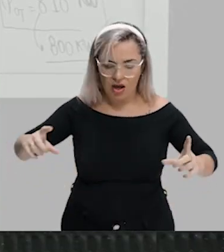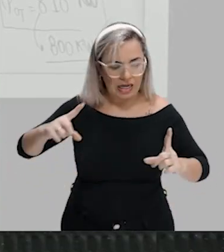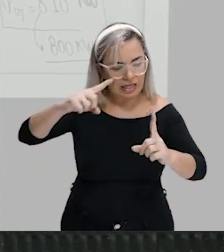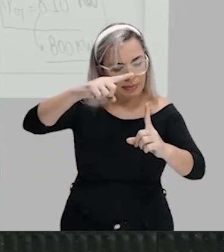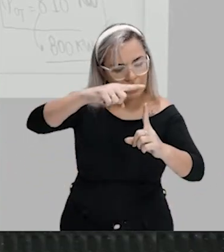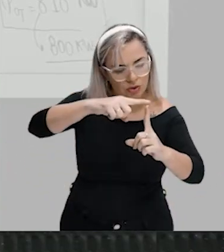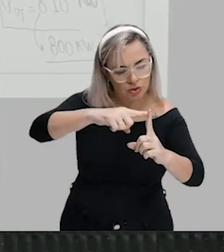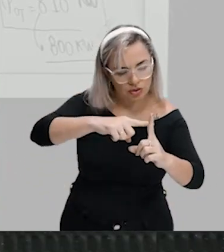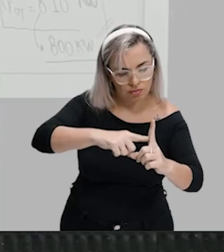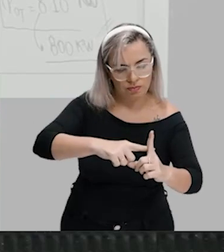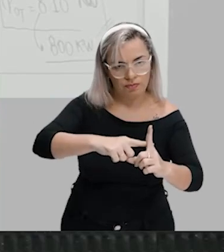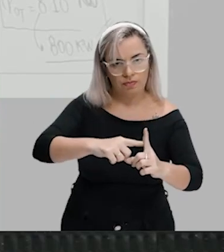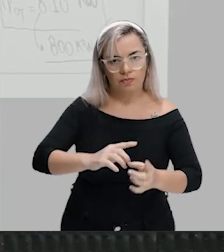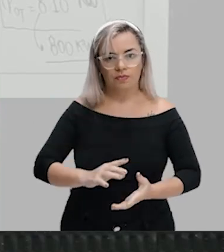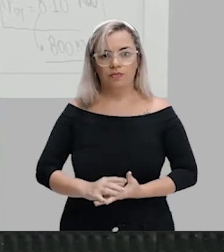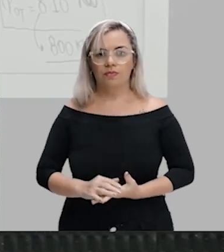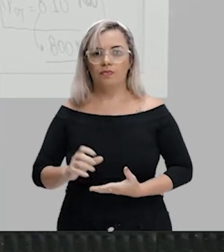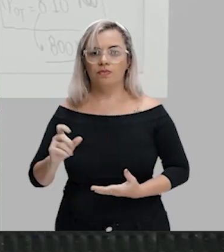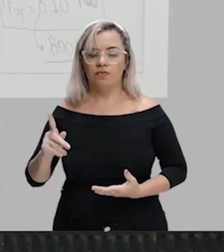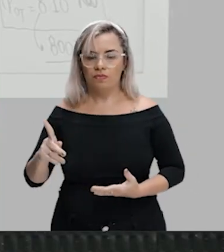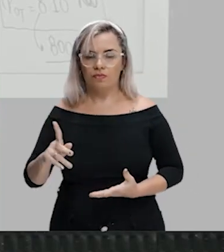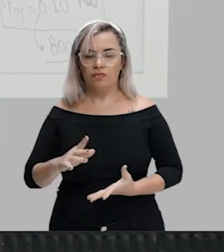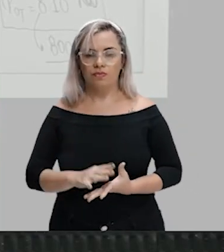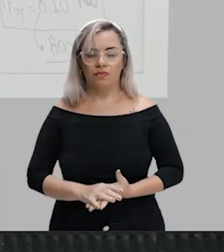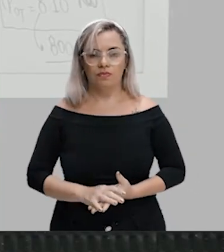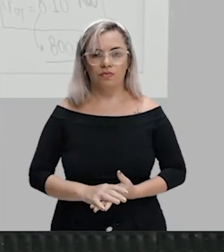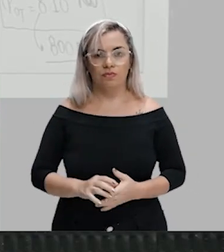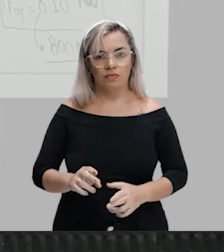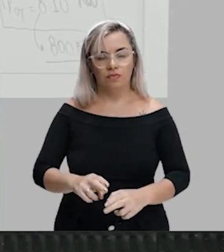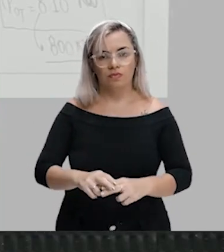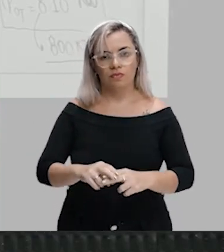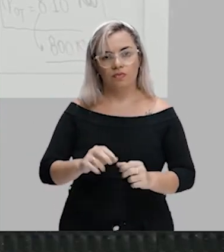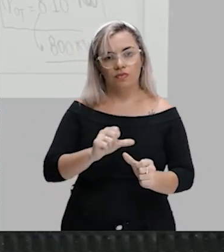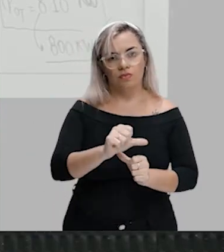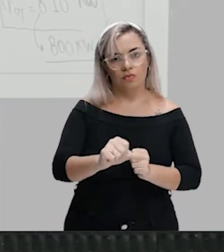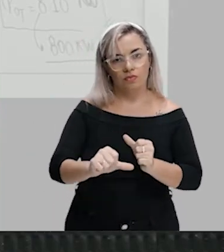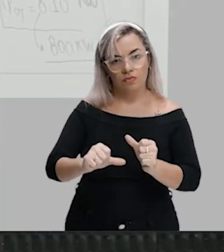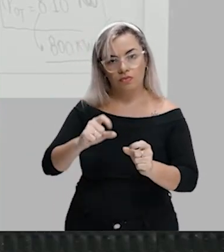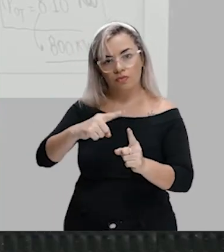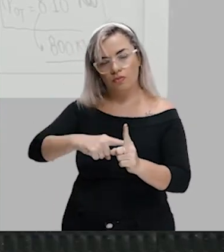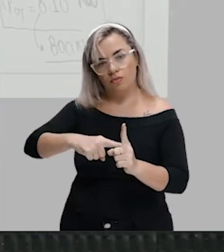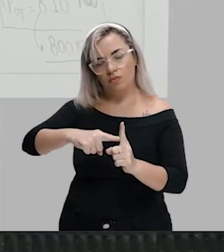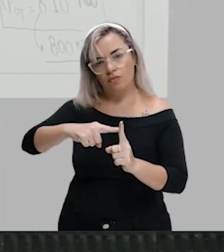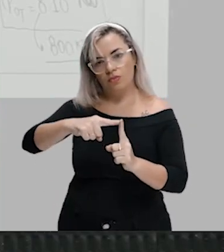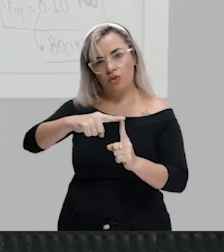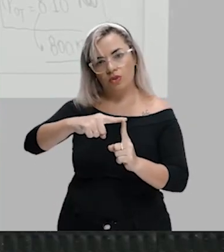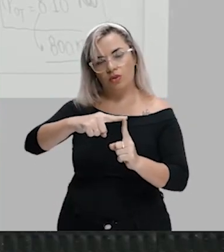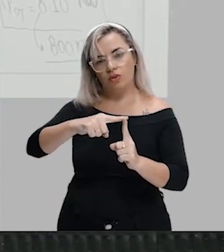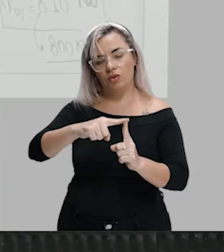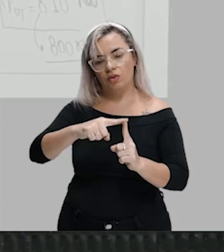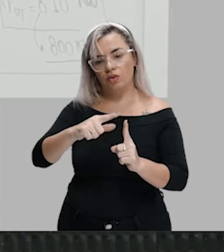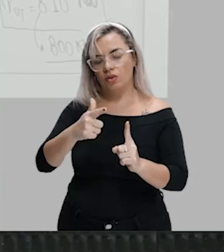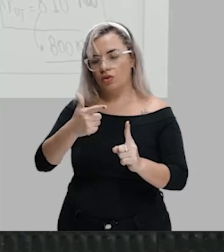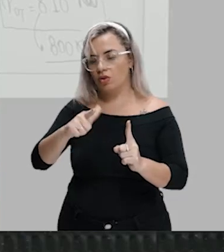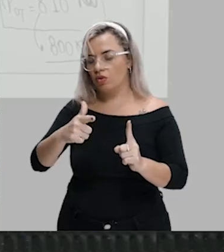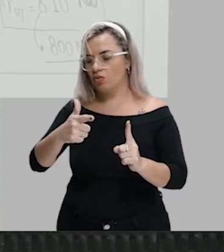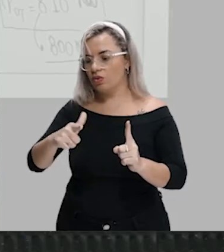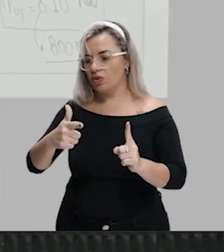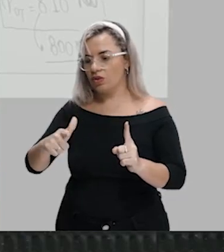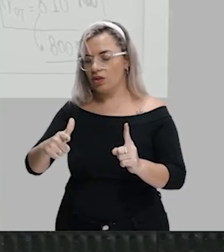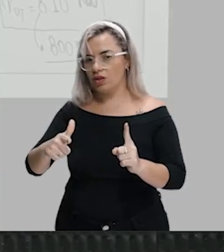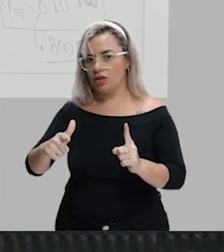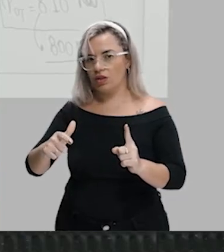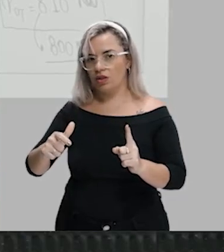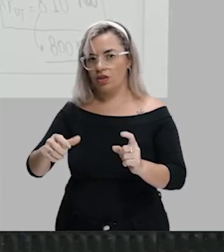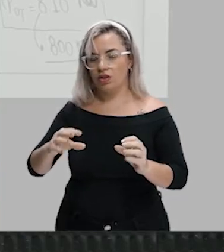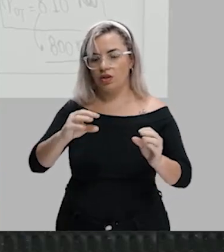diminui. Tá ok? Então, há uma mudança de temperatura sem que haja troca de calor com o